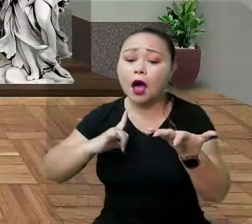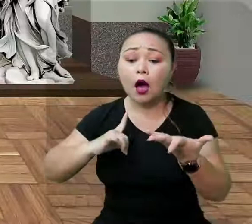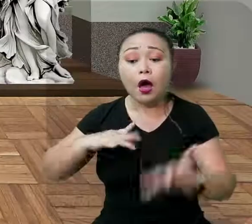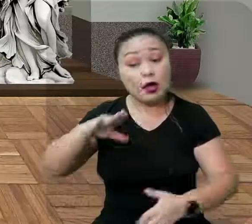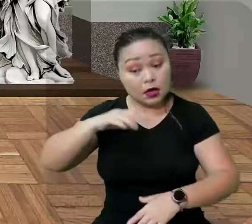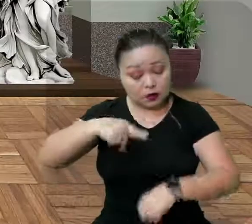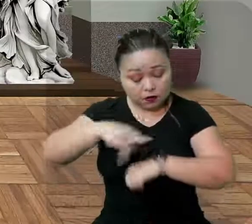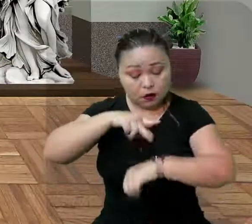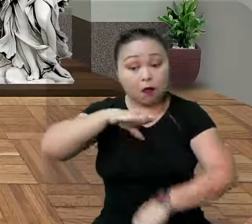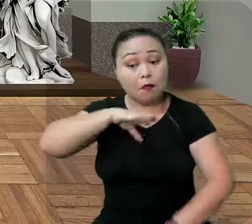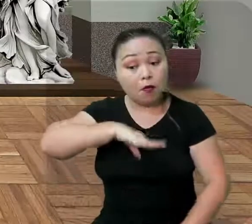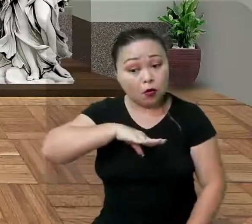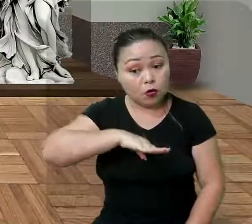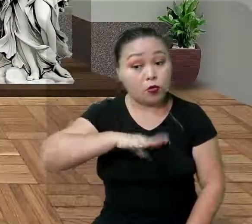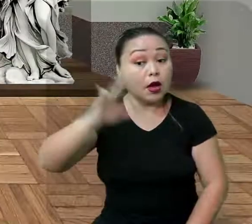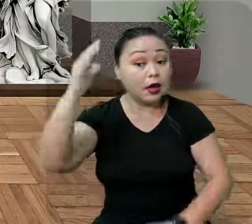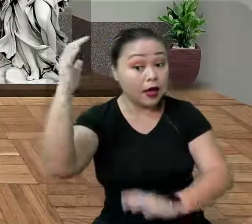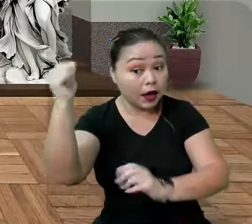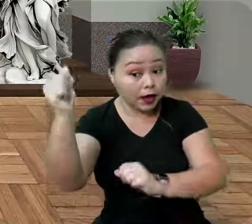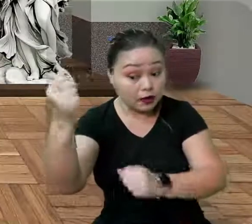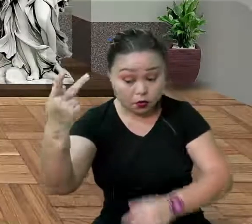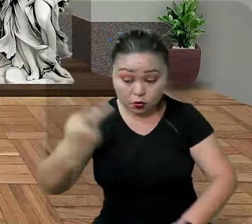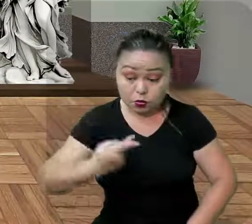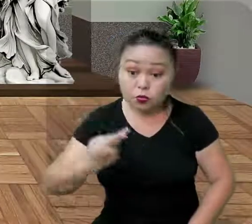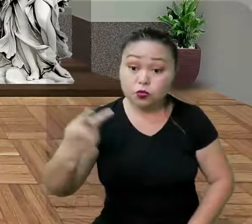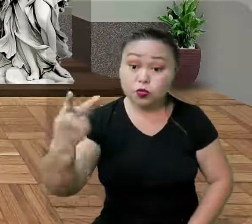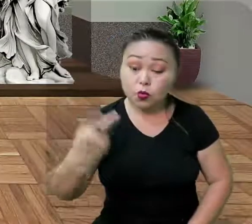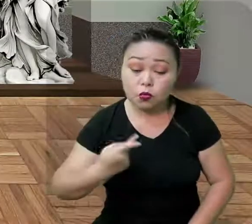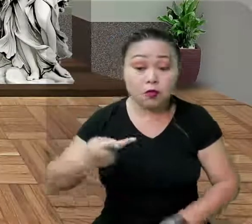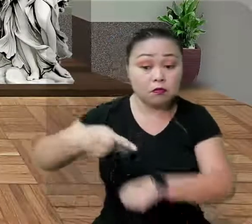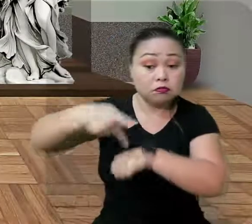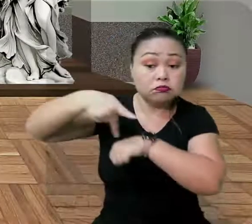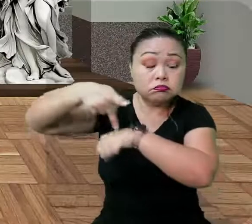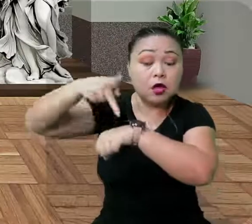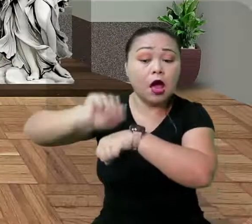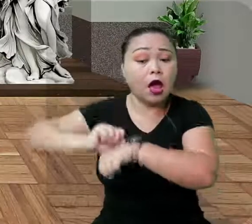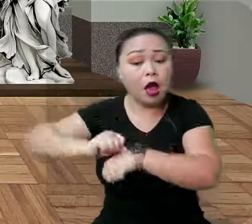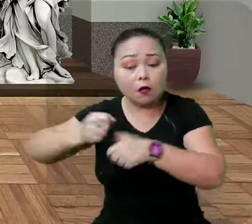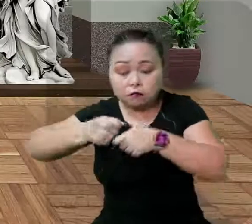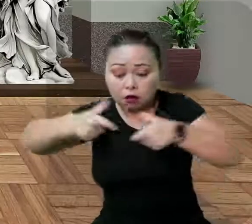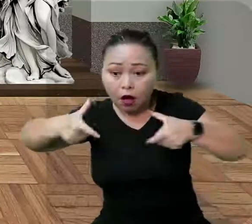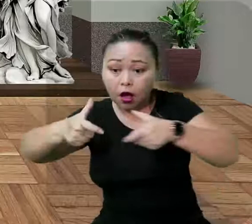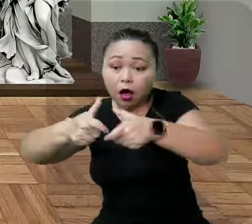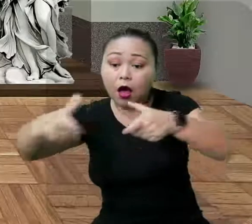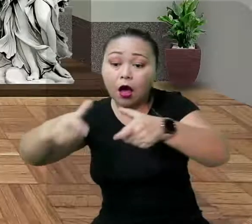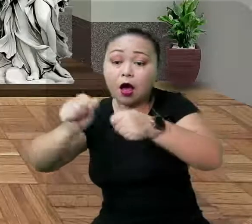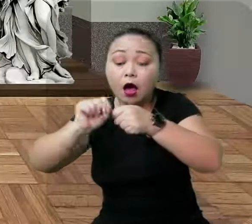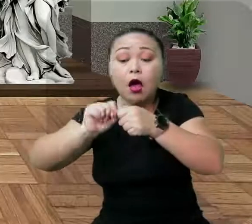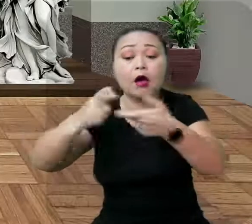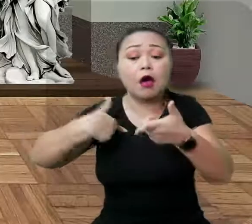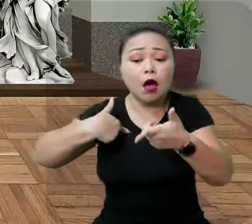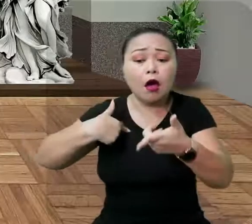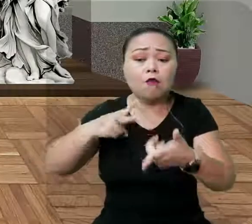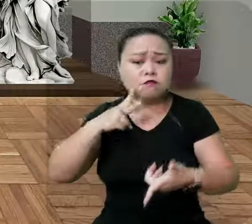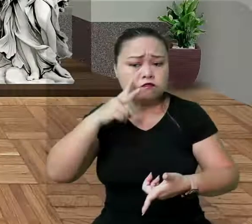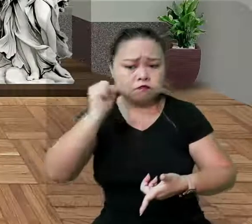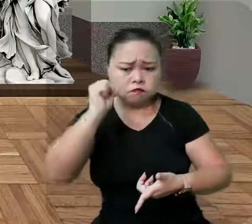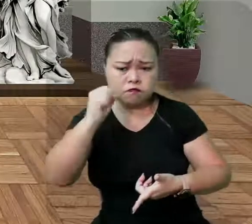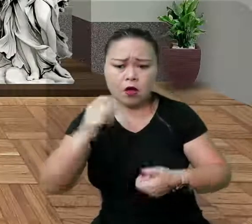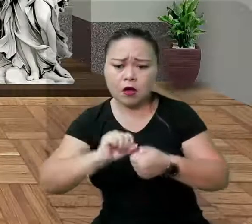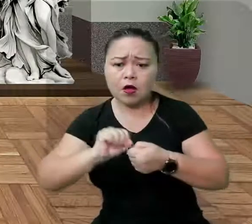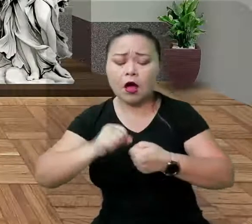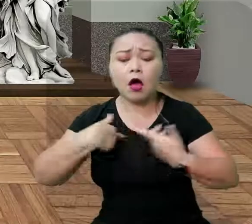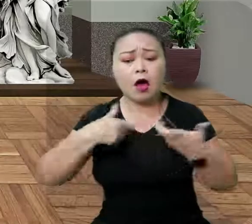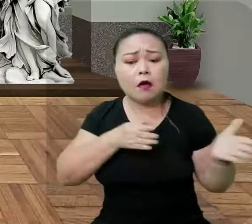Portugal e a Espanha eram as duas maiores potências daquele período vão